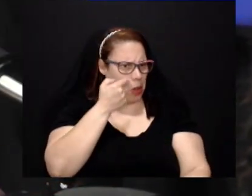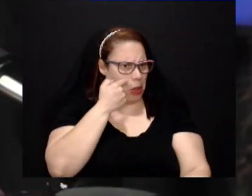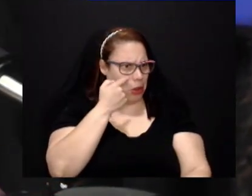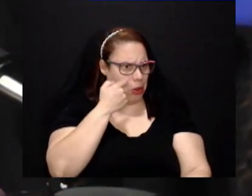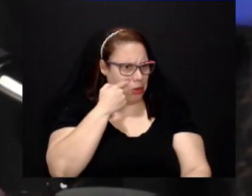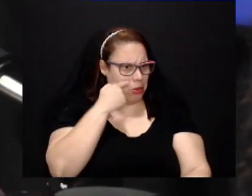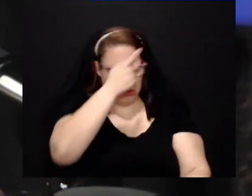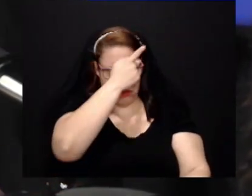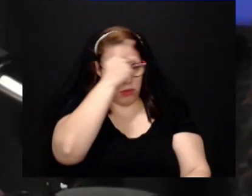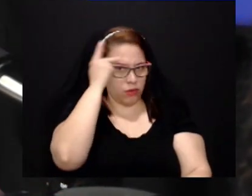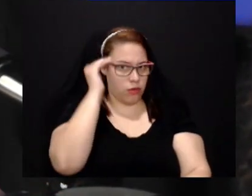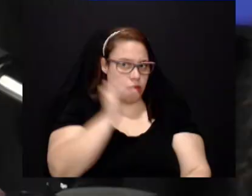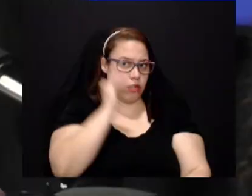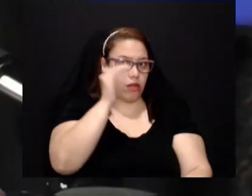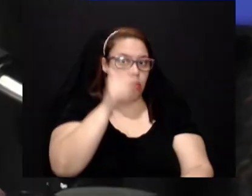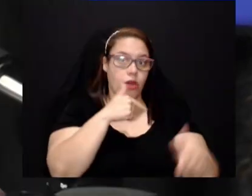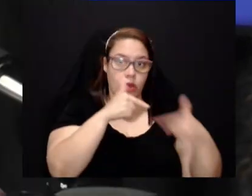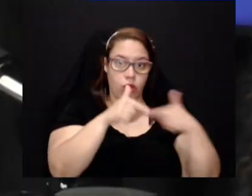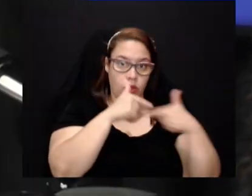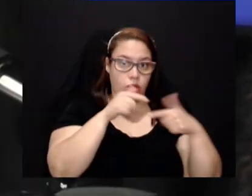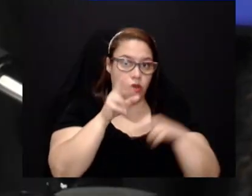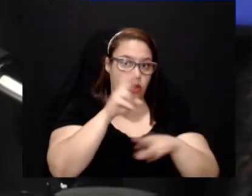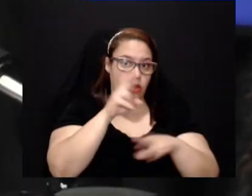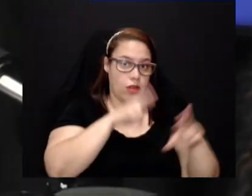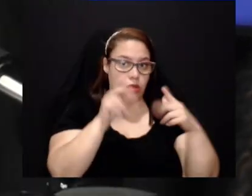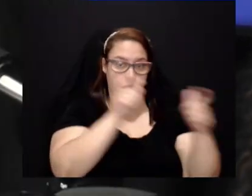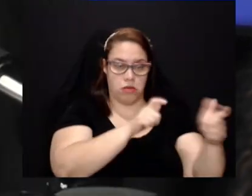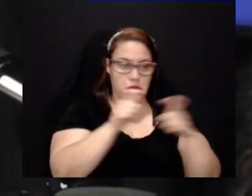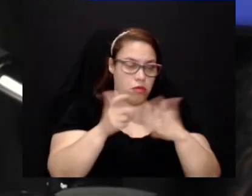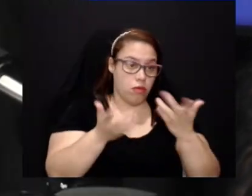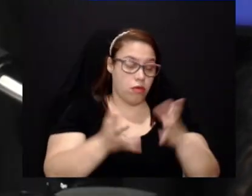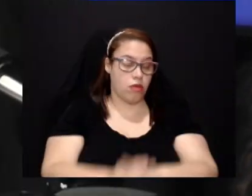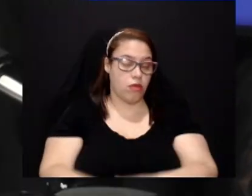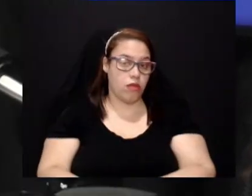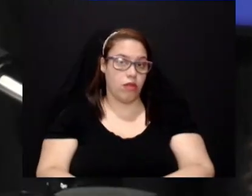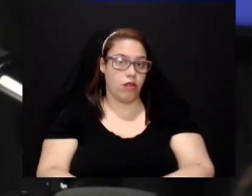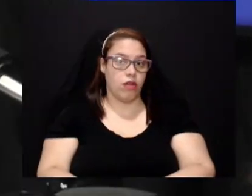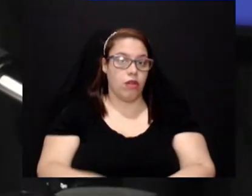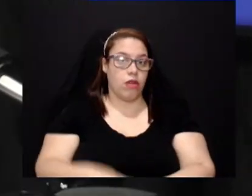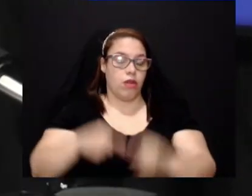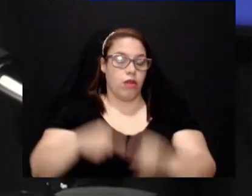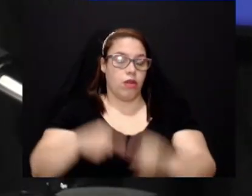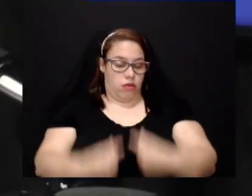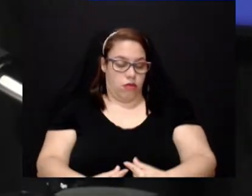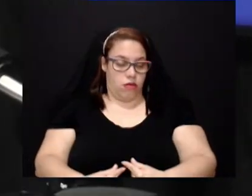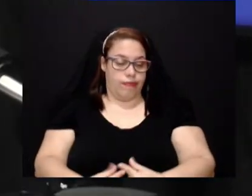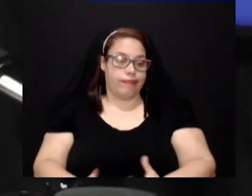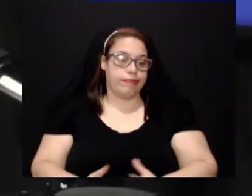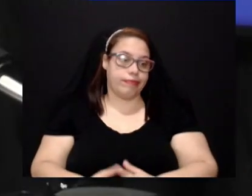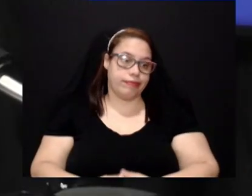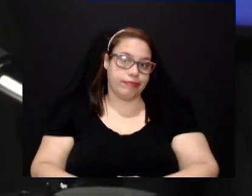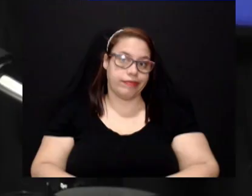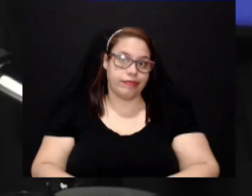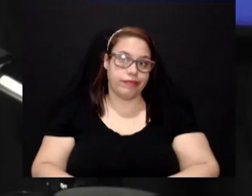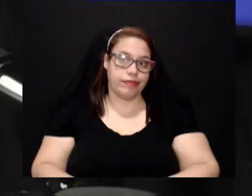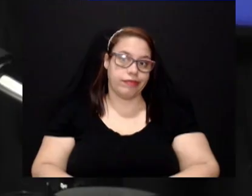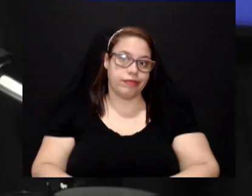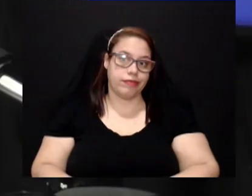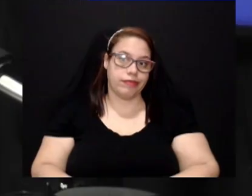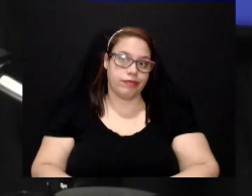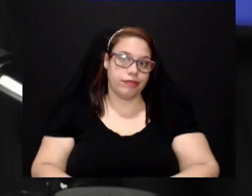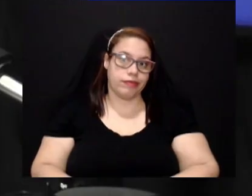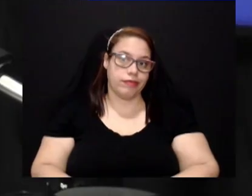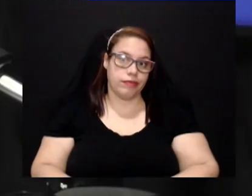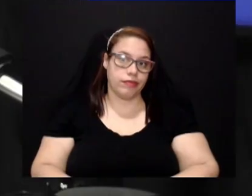ali a trabalho para fiscalizar o local e tudo mais. E o crachá passou a dar esse escudo, né, para ela.